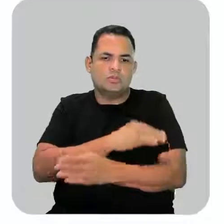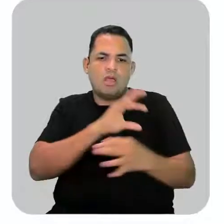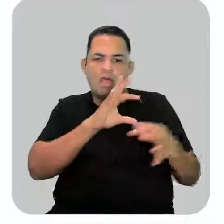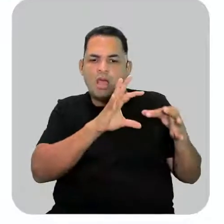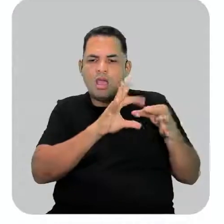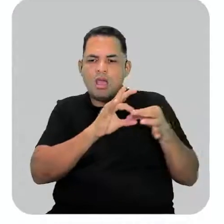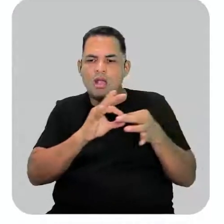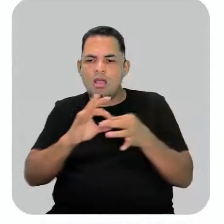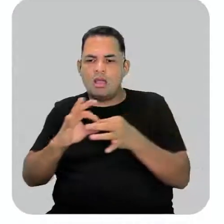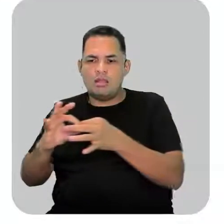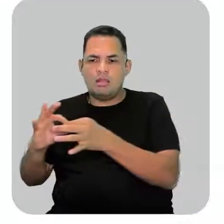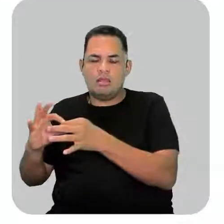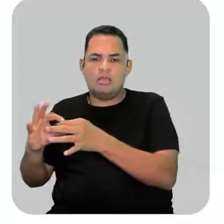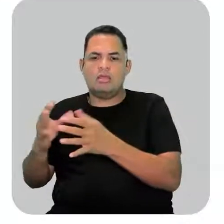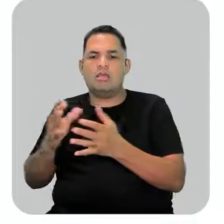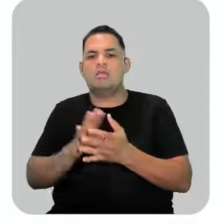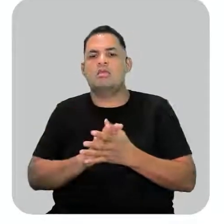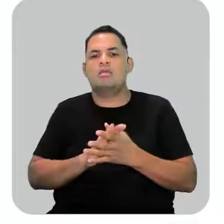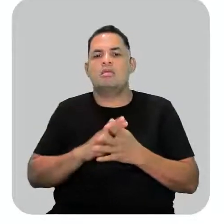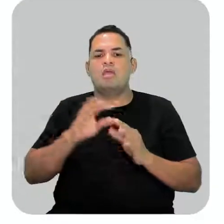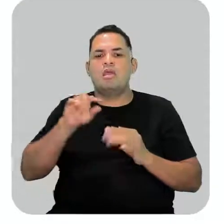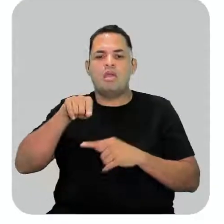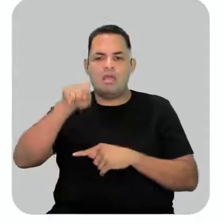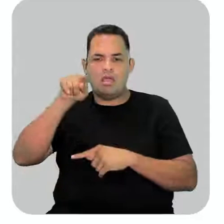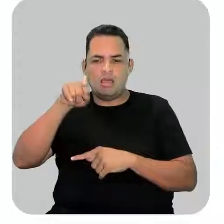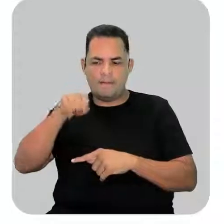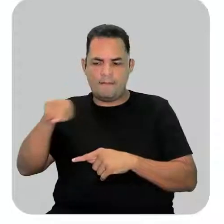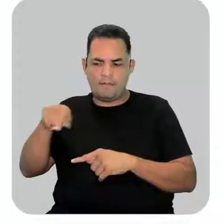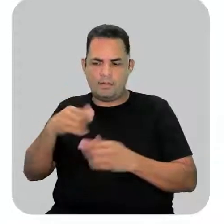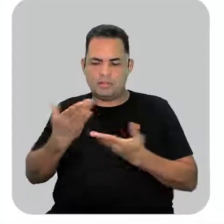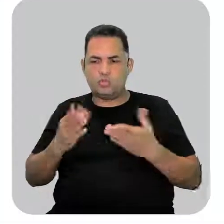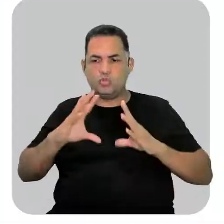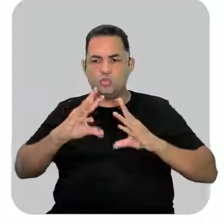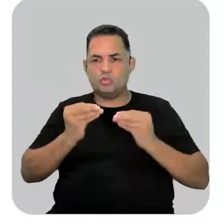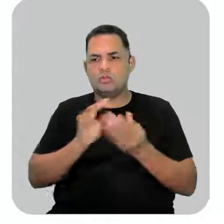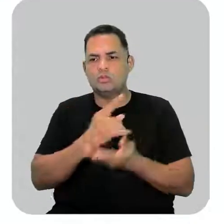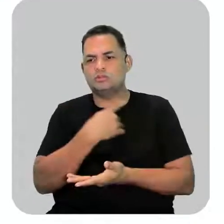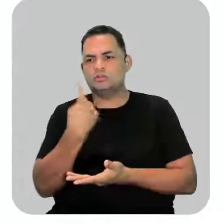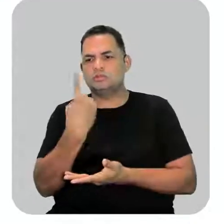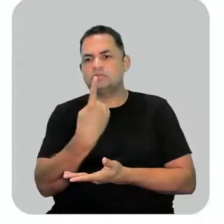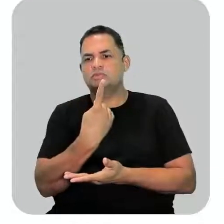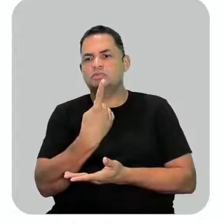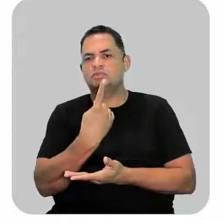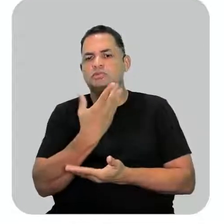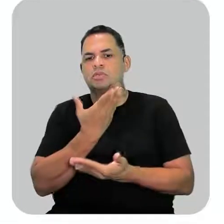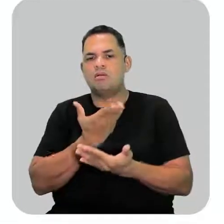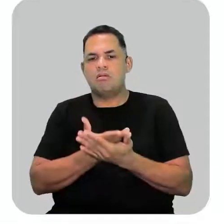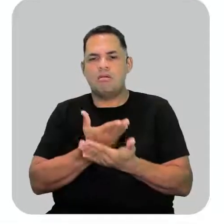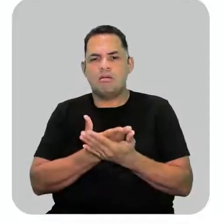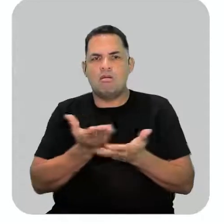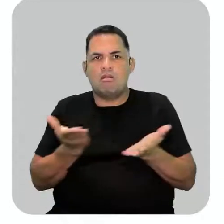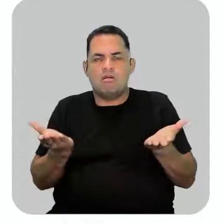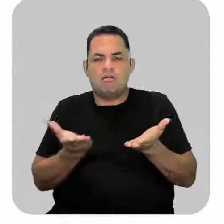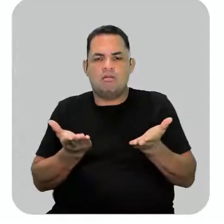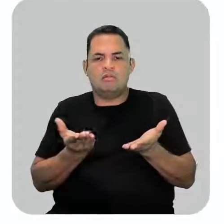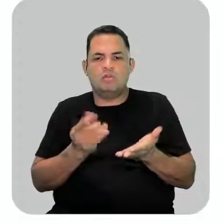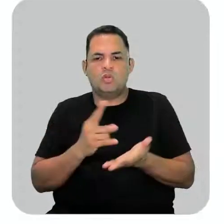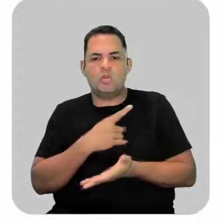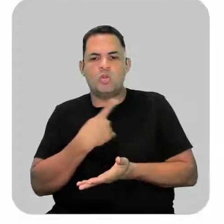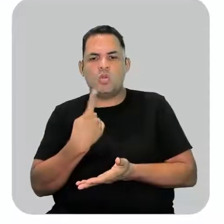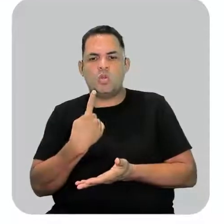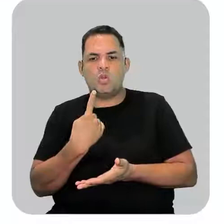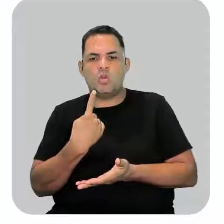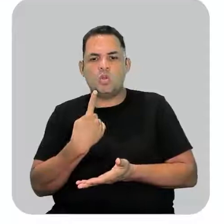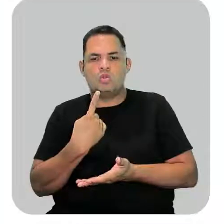cadeias ramificadas. Então, tudo que a gente viu da primeira aula até hoje, a gente só